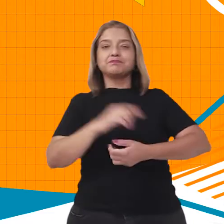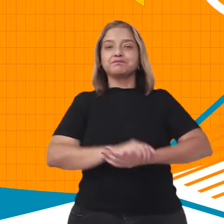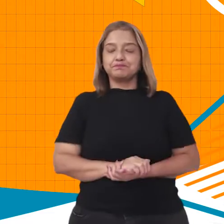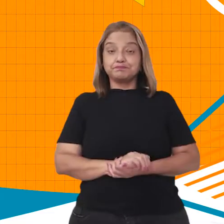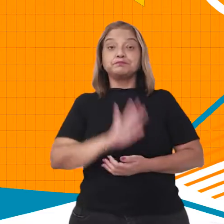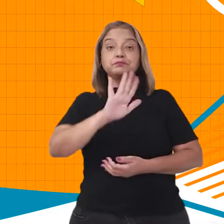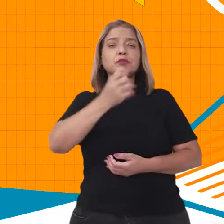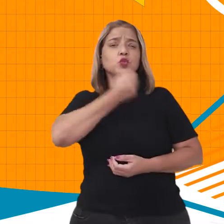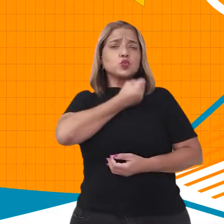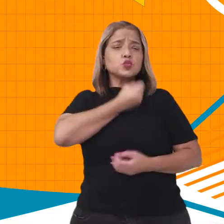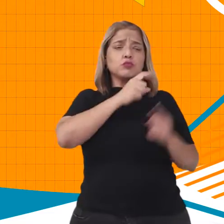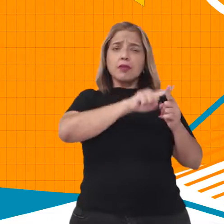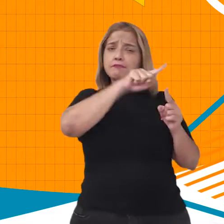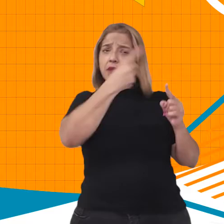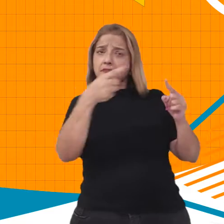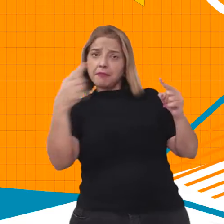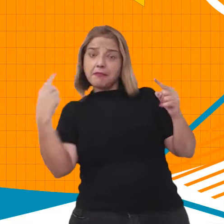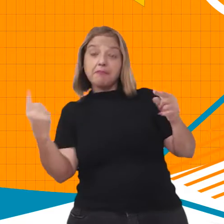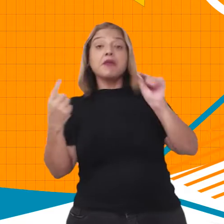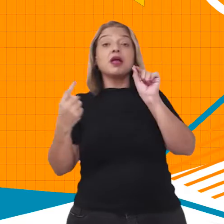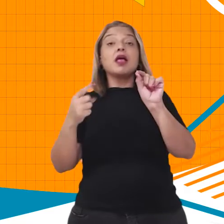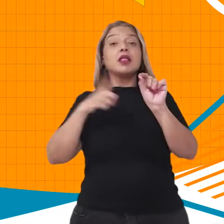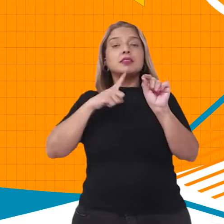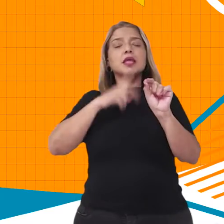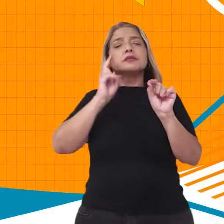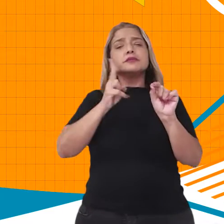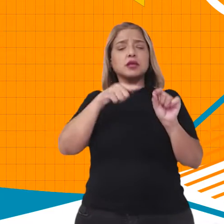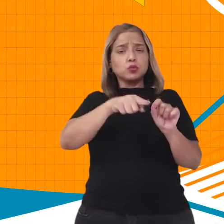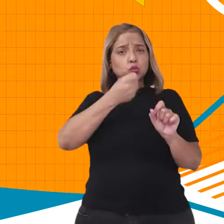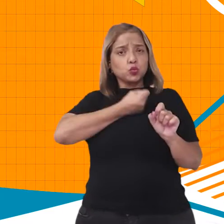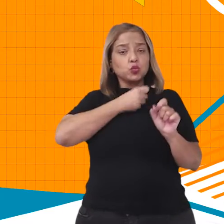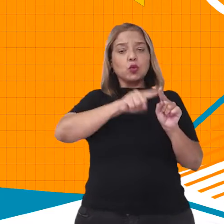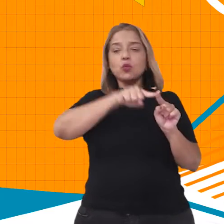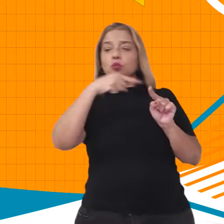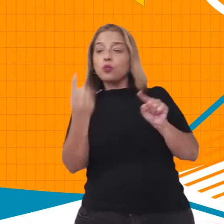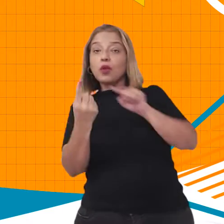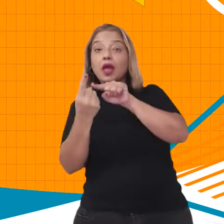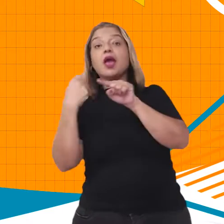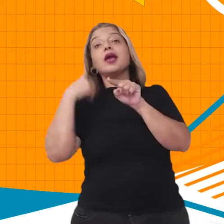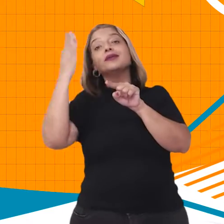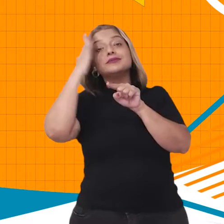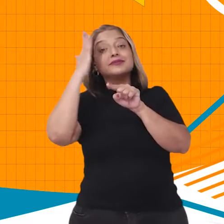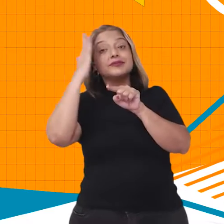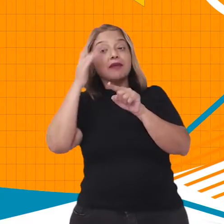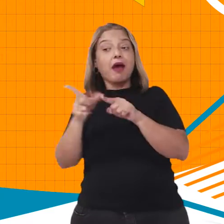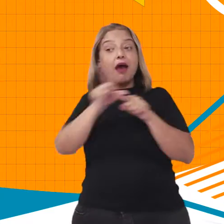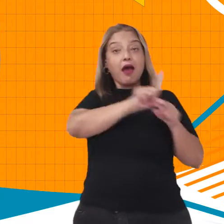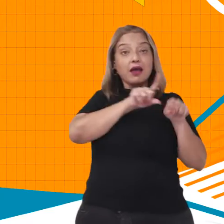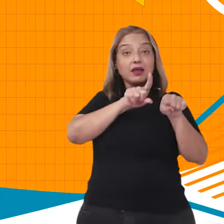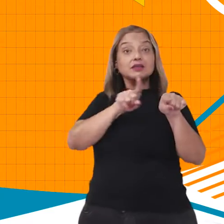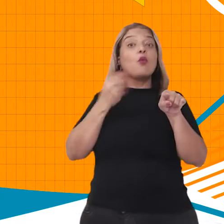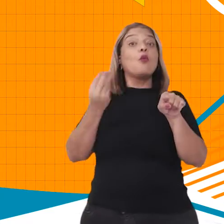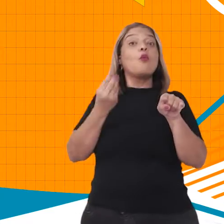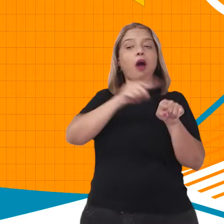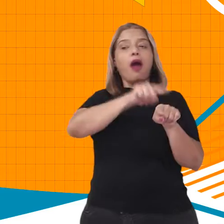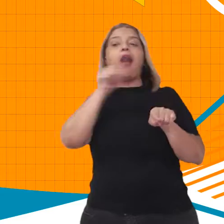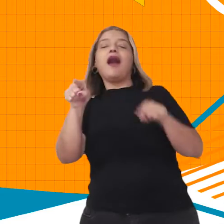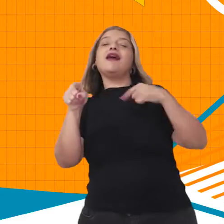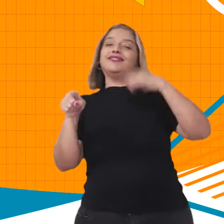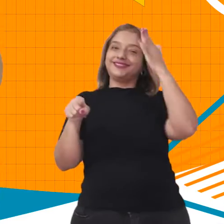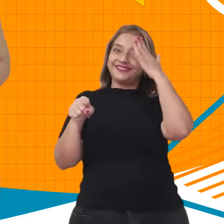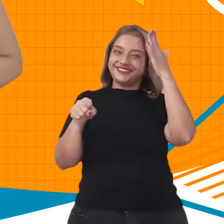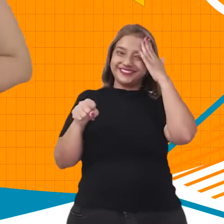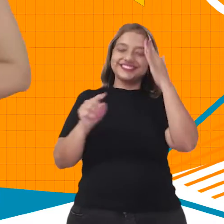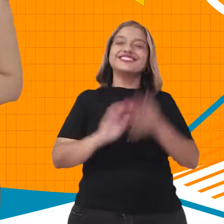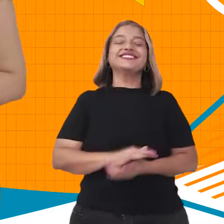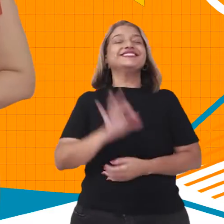sequência numérica é recursiva quando o próximo número pode ser determinado pelos seus antecessores. Isso aí!